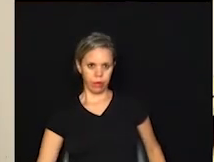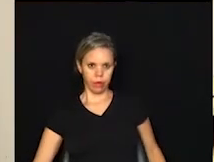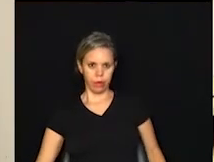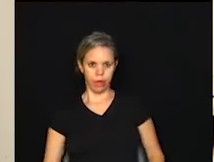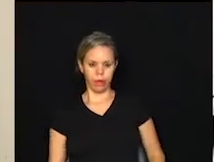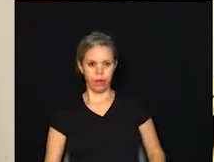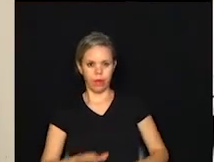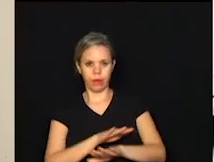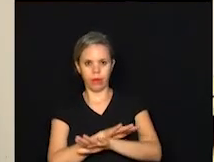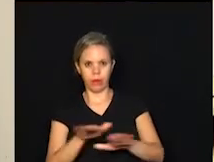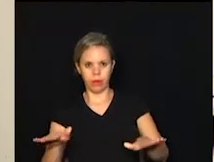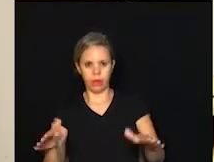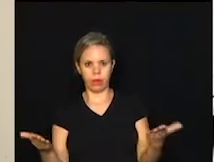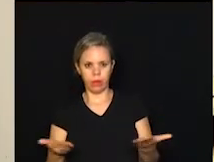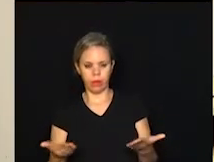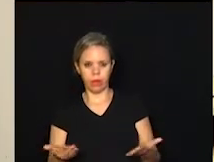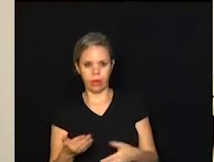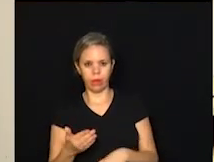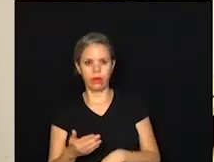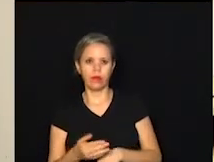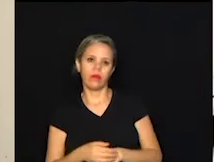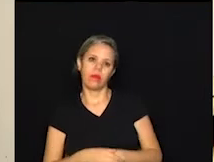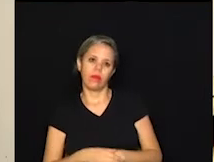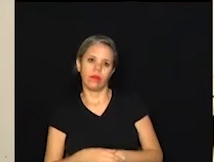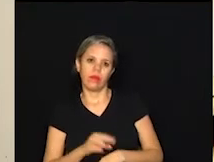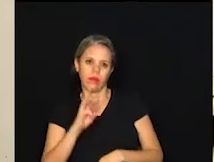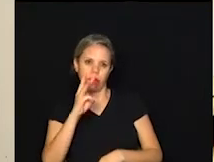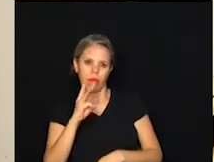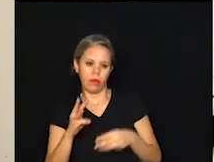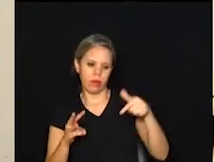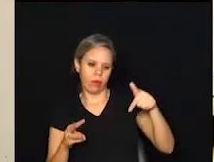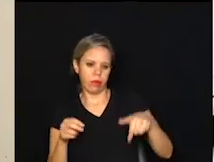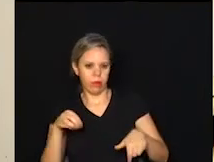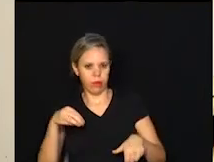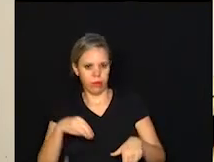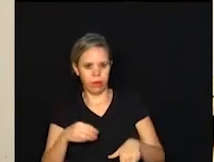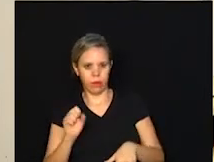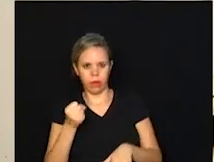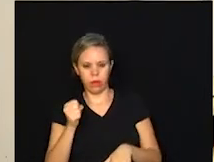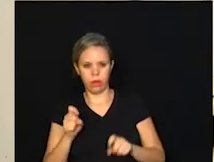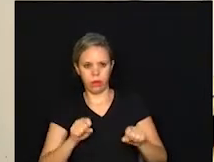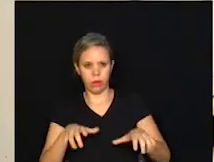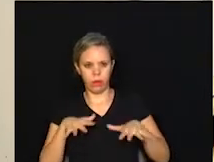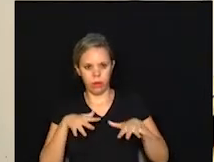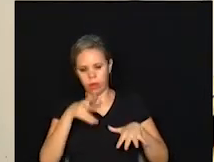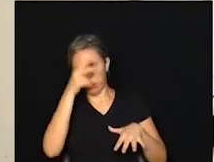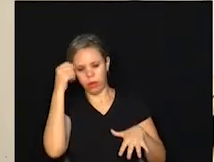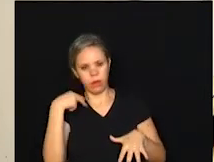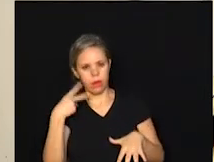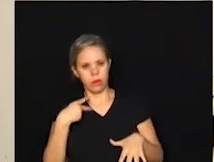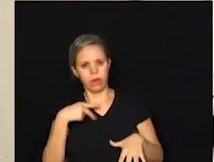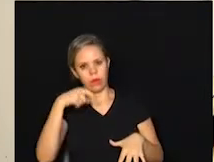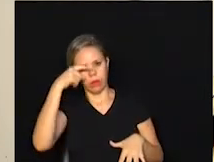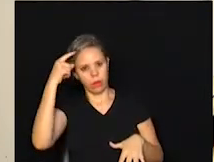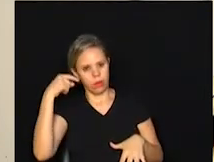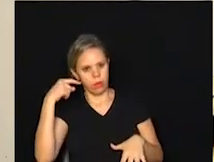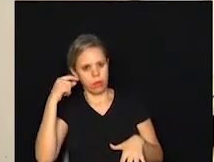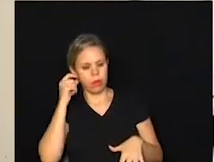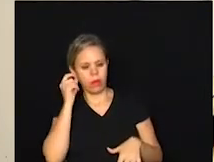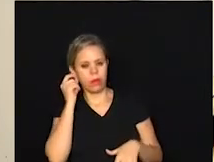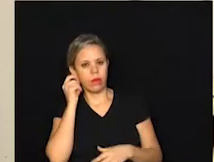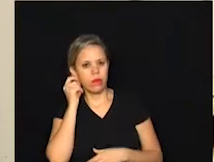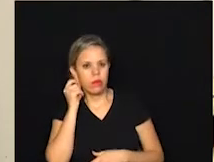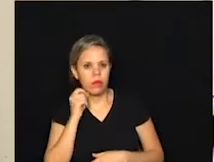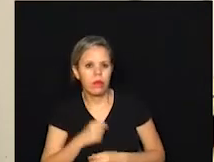Está encerrada agora 15h07, essa 8ª audiência pública, que foi presidida pela vereadora Paola